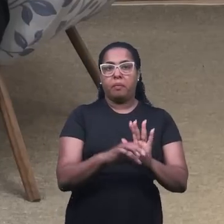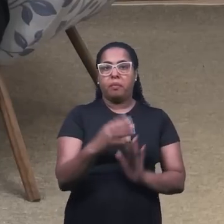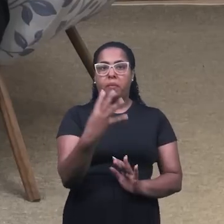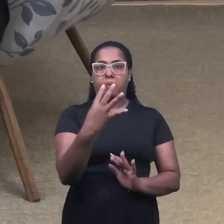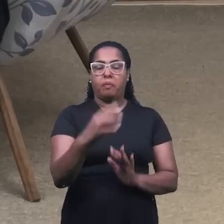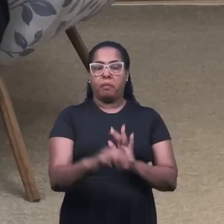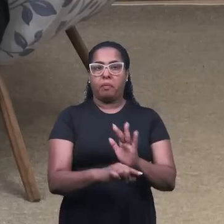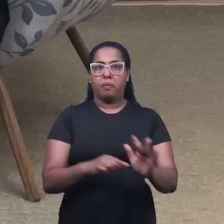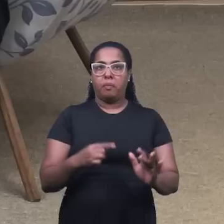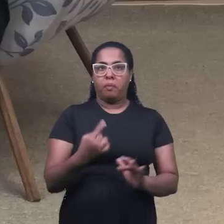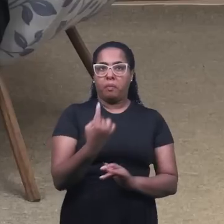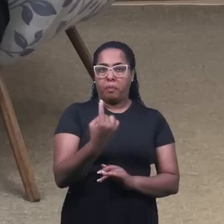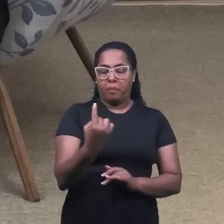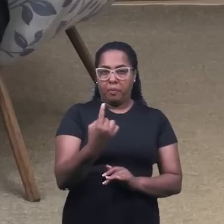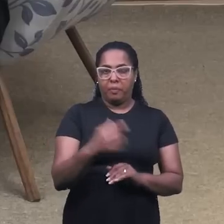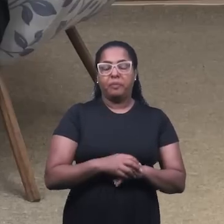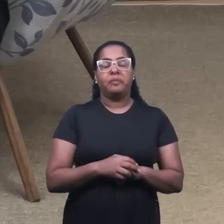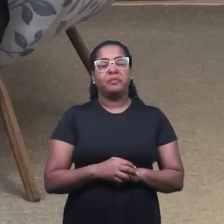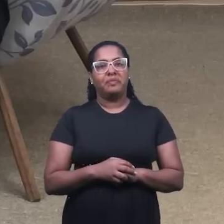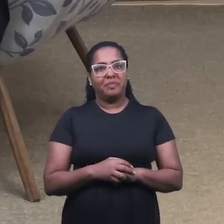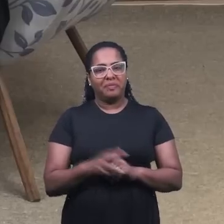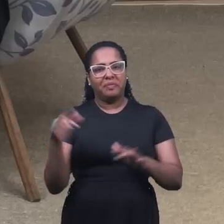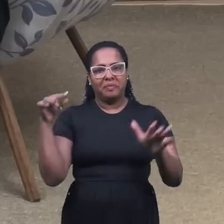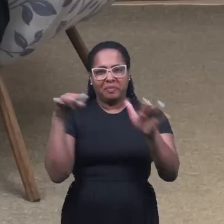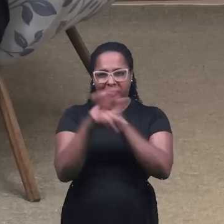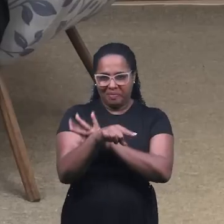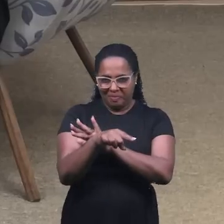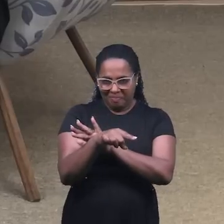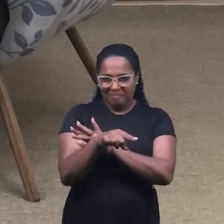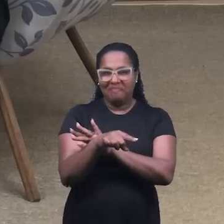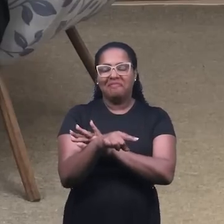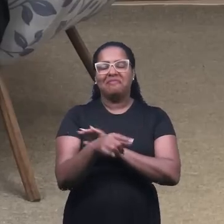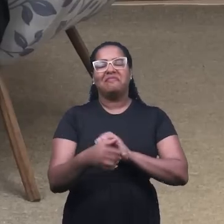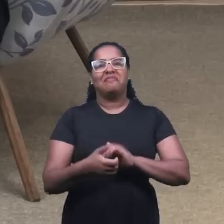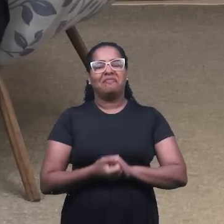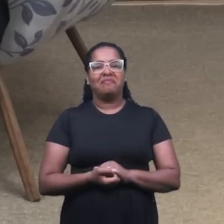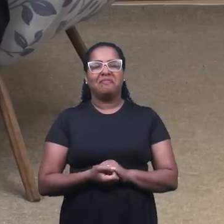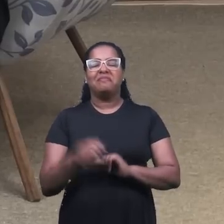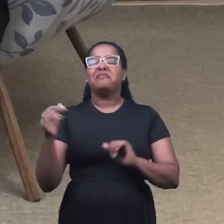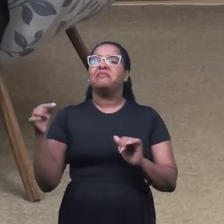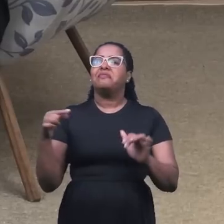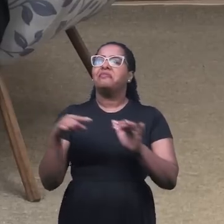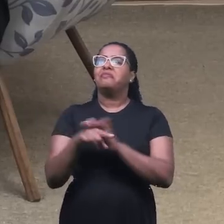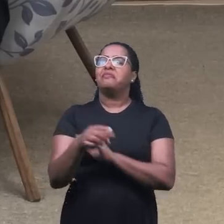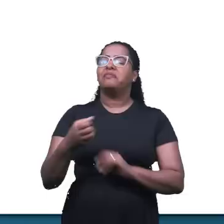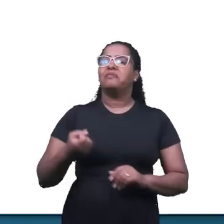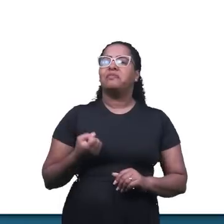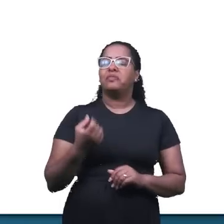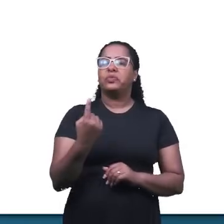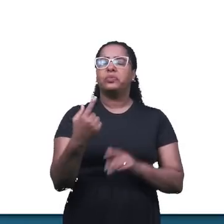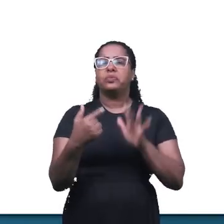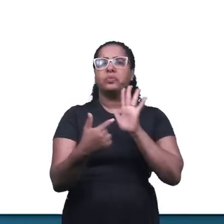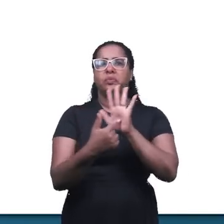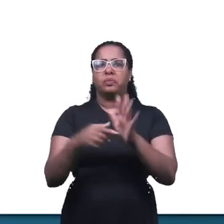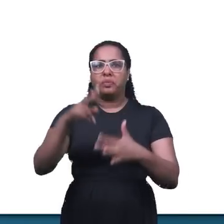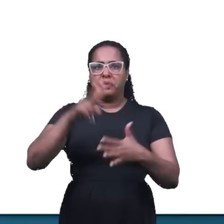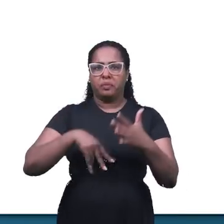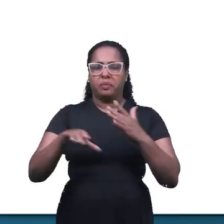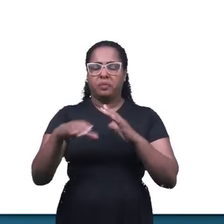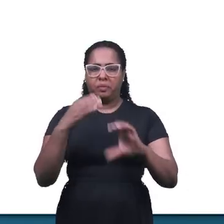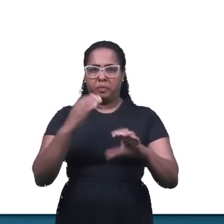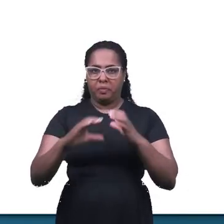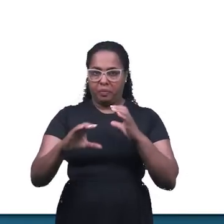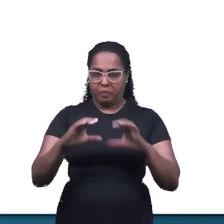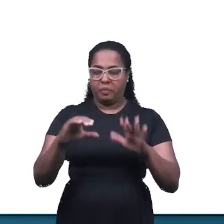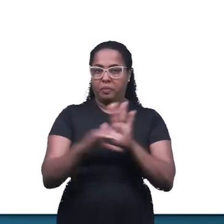4, verso 1. Vamos às perguntas, então, que temos. A pergunta número 1 diz assim: lendo Cantares,